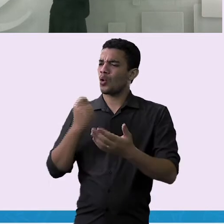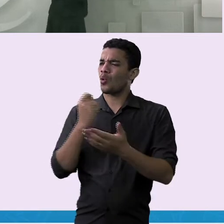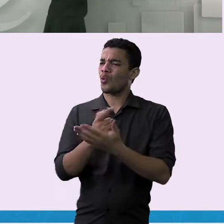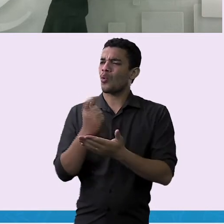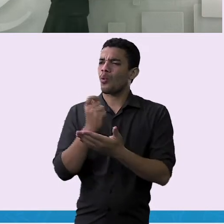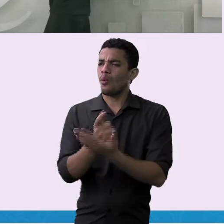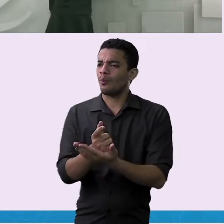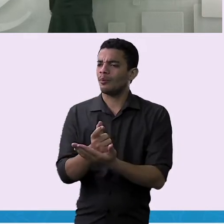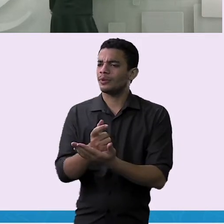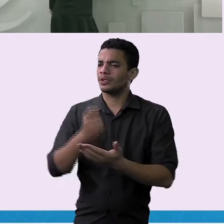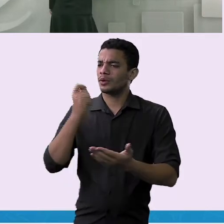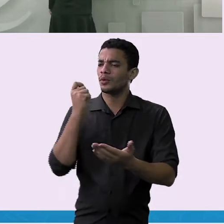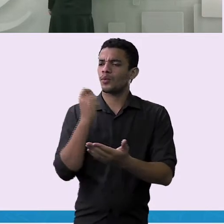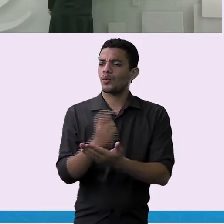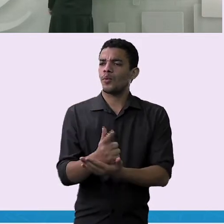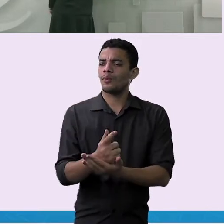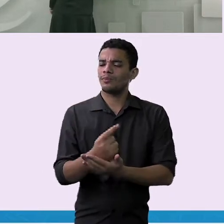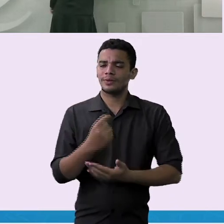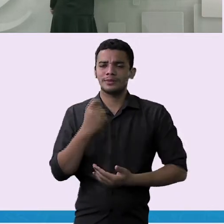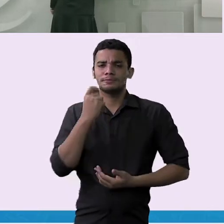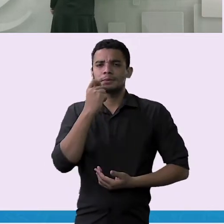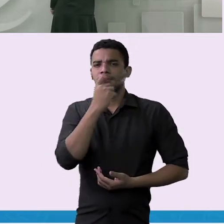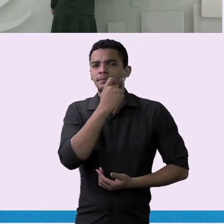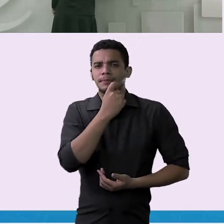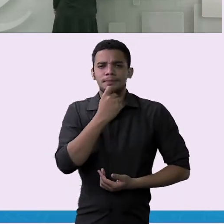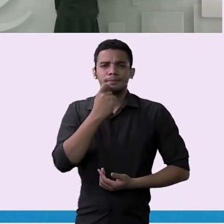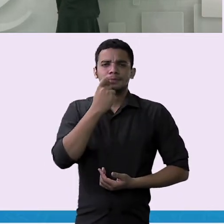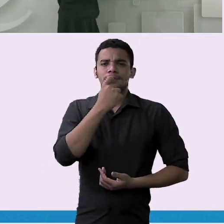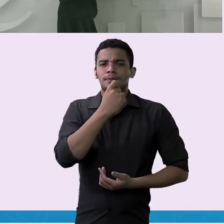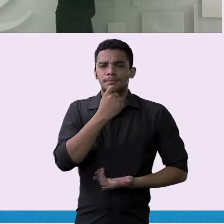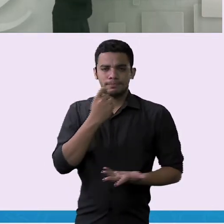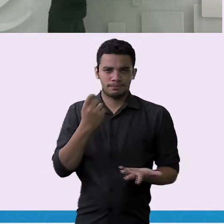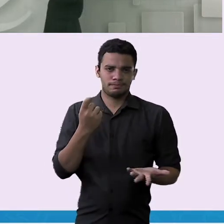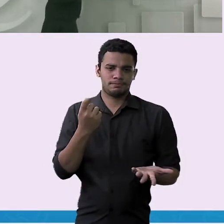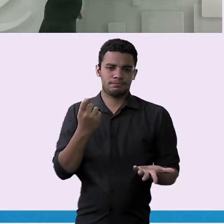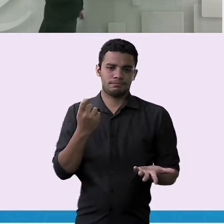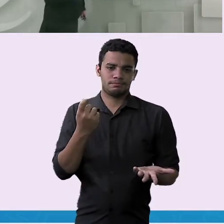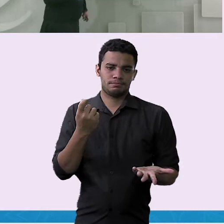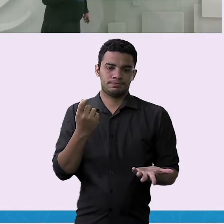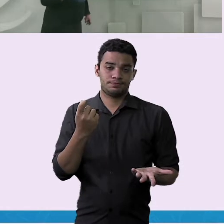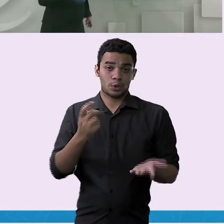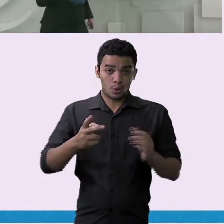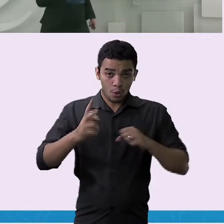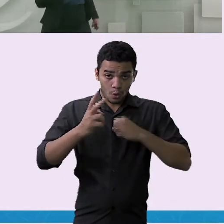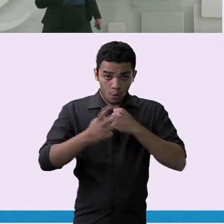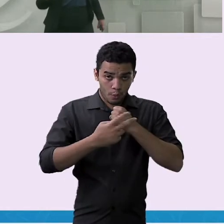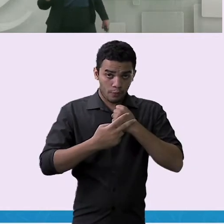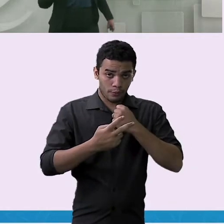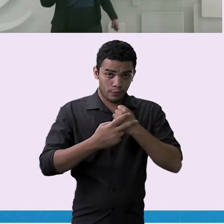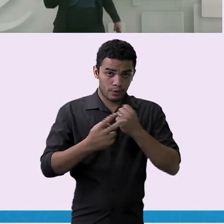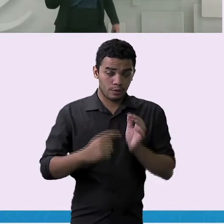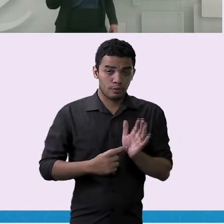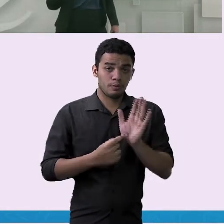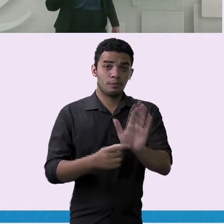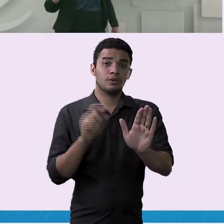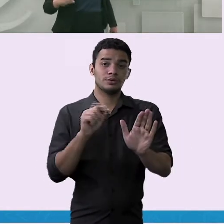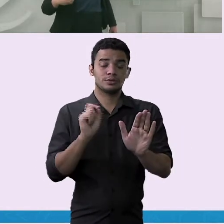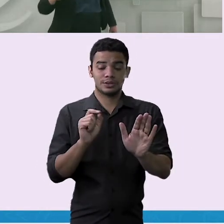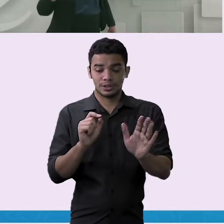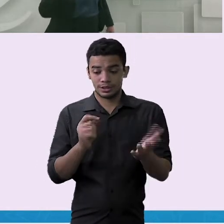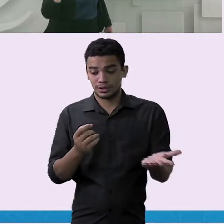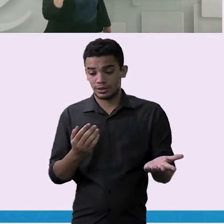batom. Olha o verbo. Ele nos dá uma ideia de sugestão, de uma ordem, de um